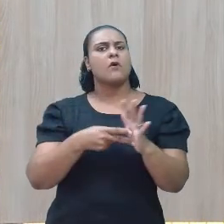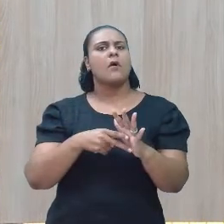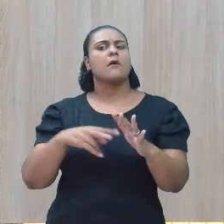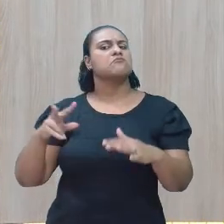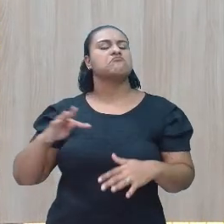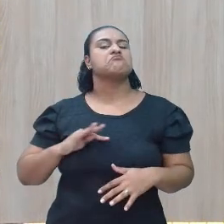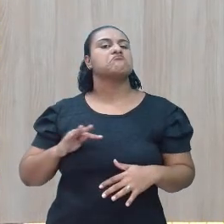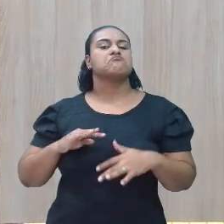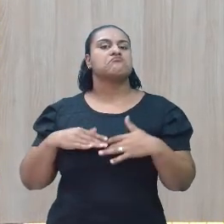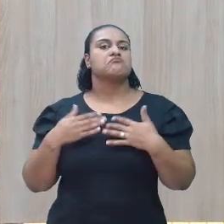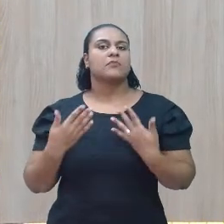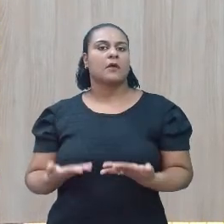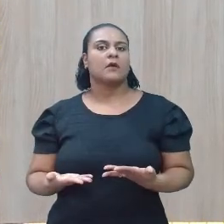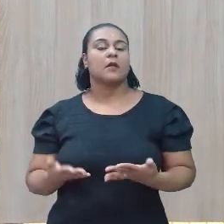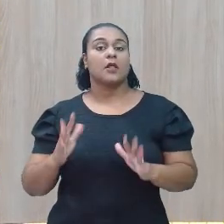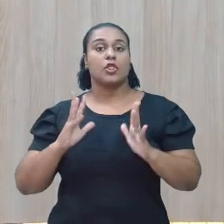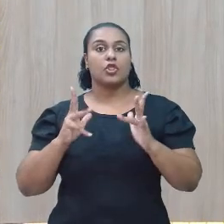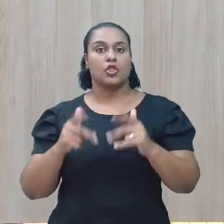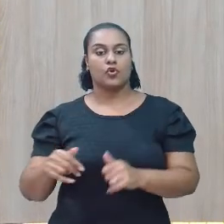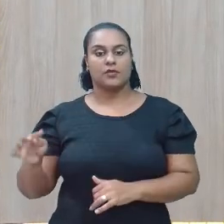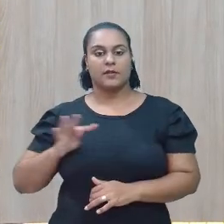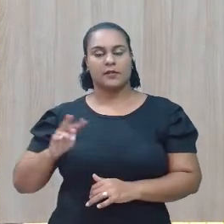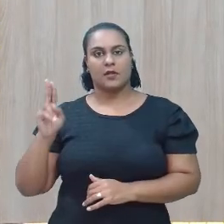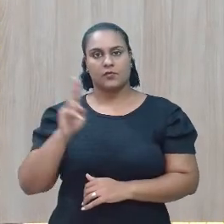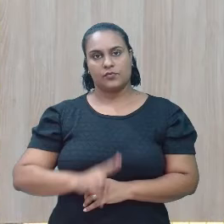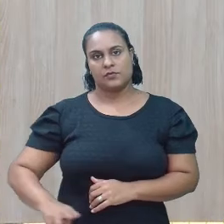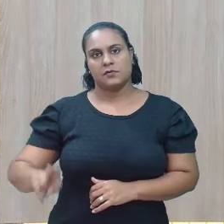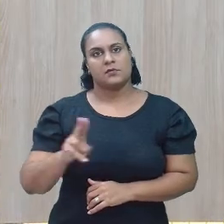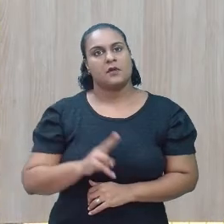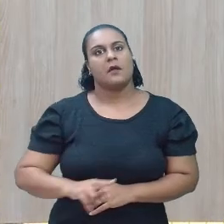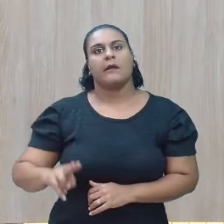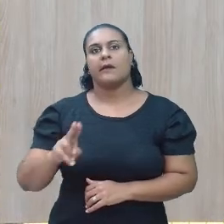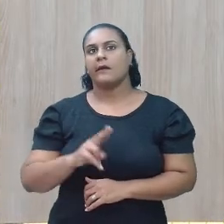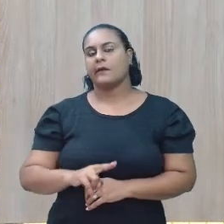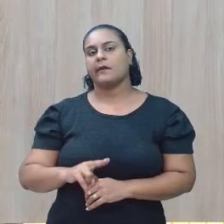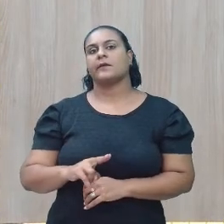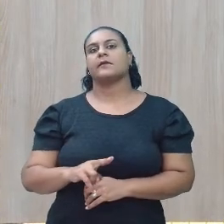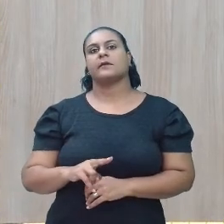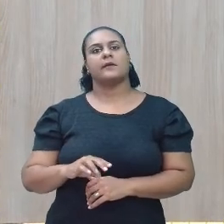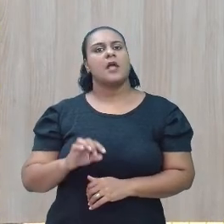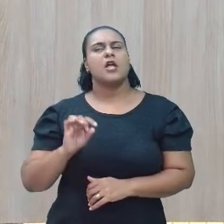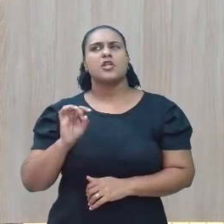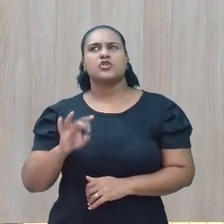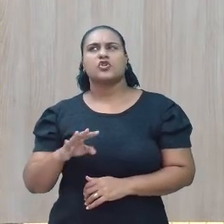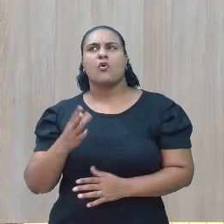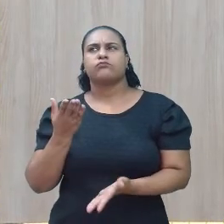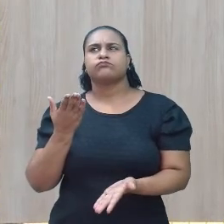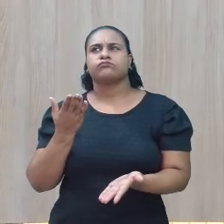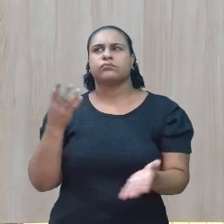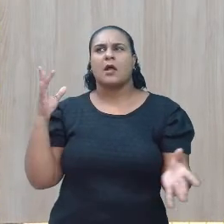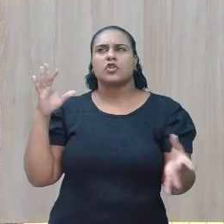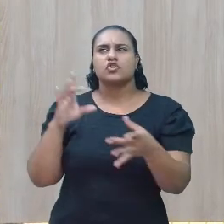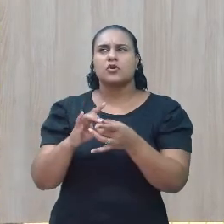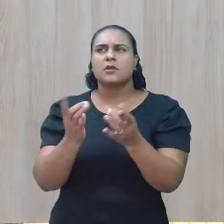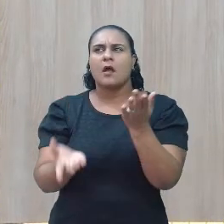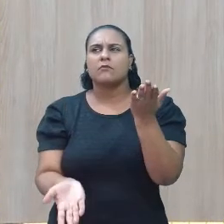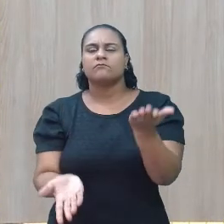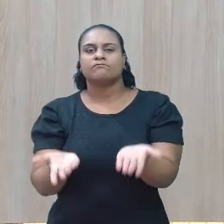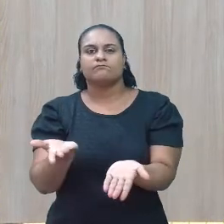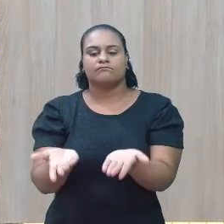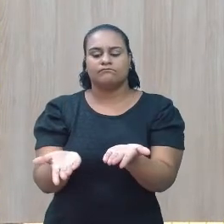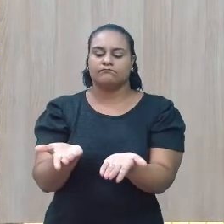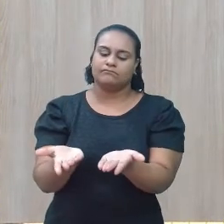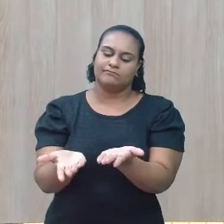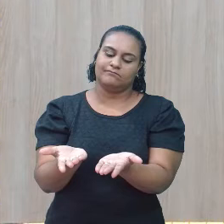Então, entenda que todas as técnicas utilizadas aqui, nada mais é do que você está associando o equilíbrio de uma balança, tá